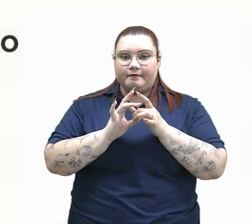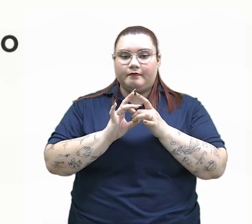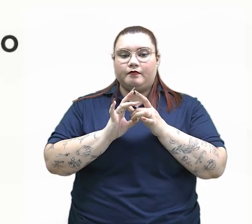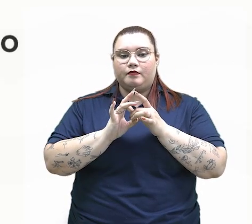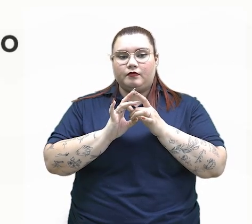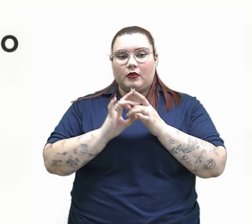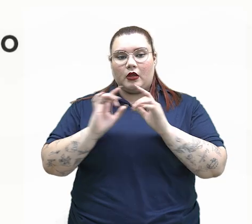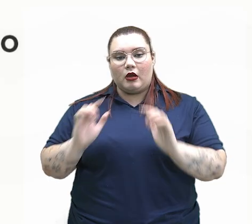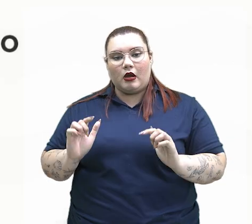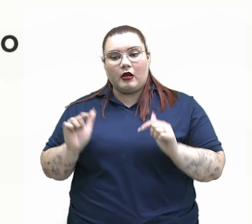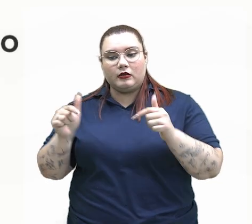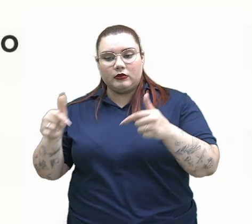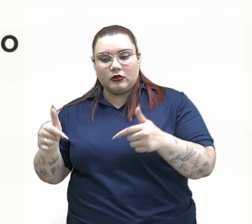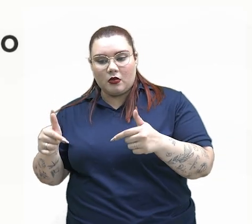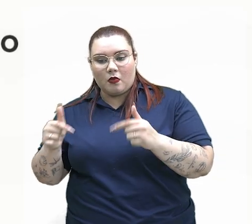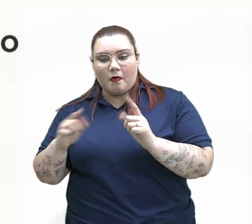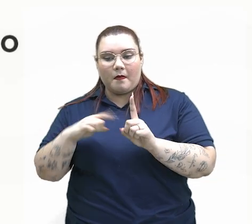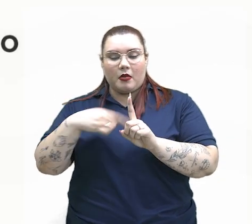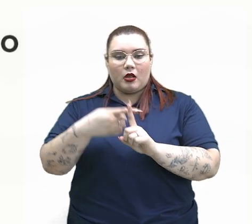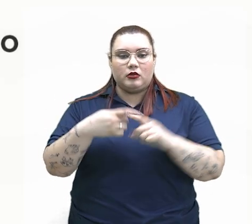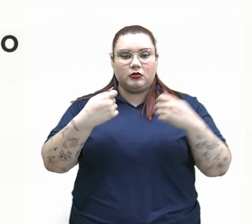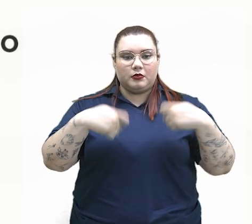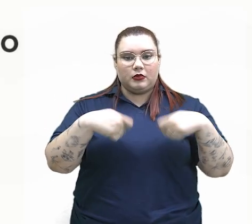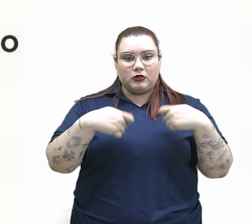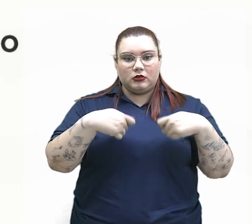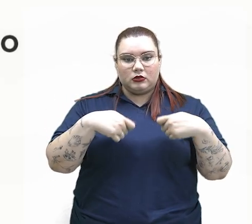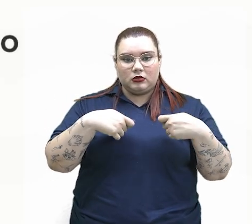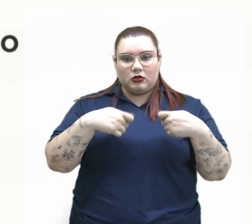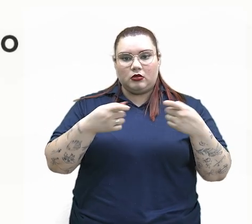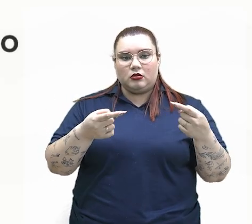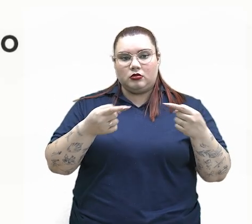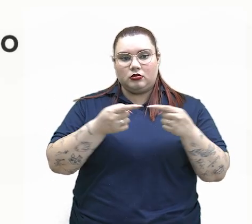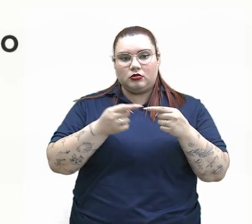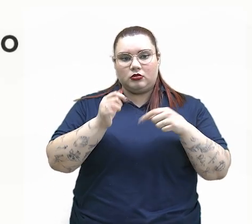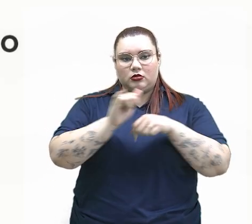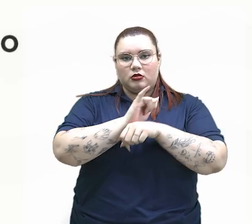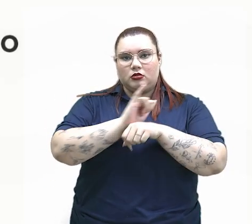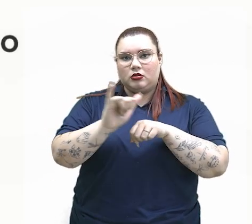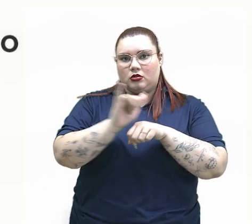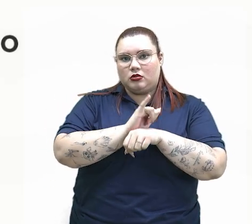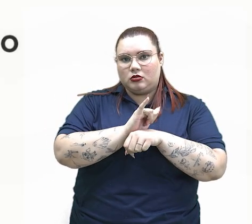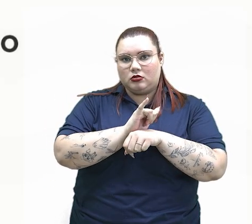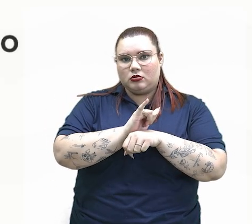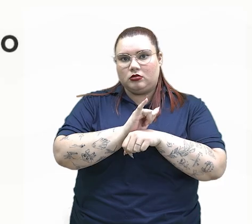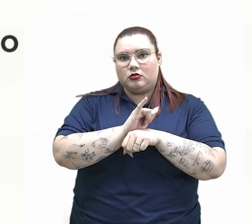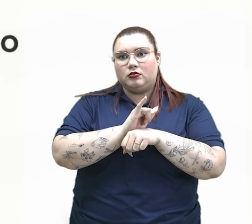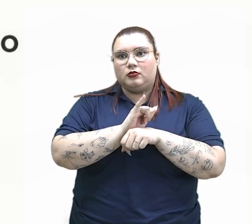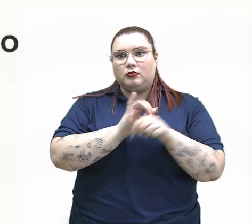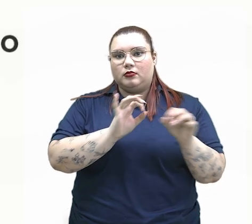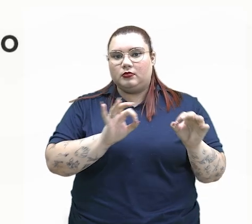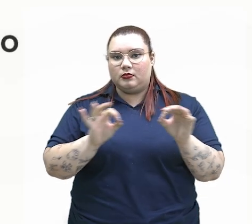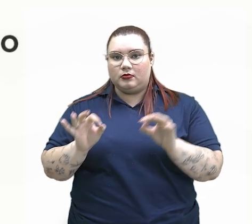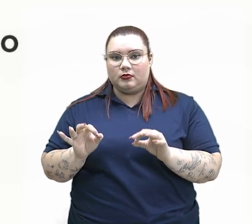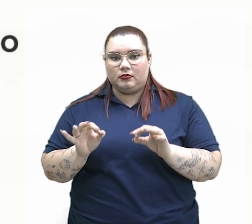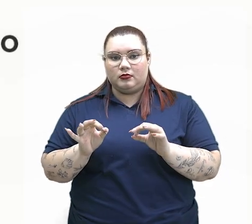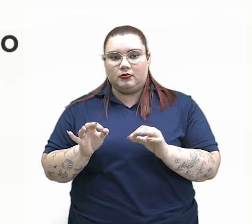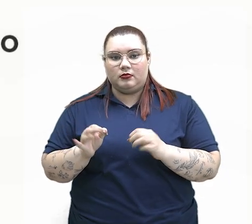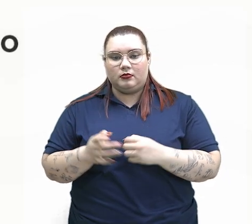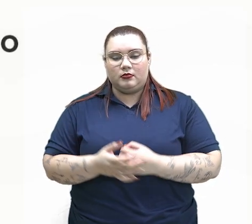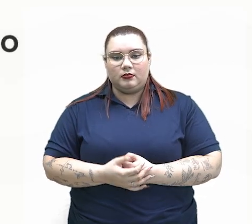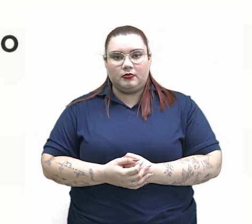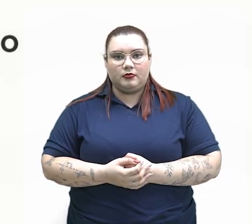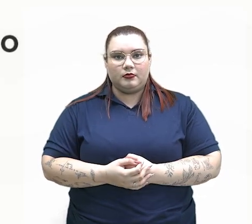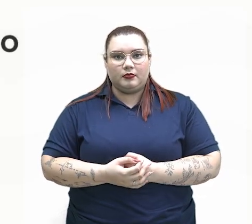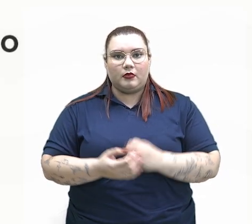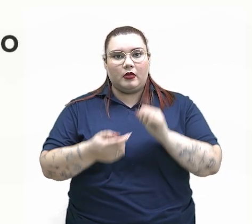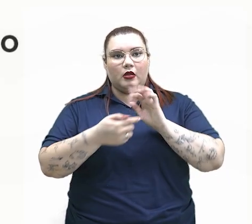a ação à necessidade de medidas. Então, ela trouxe a ação, né, medidas para